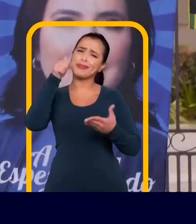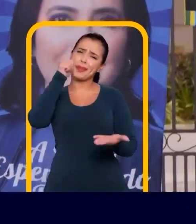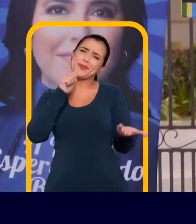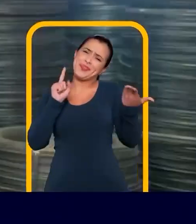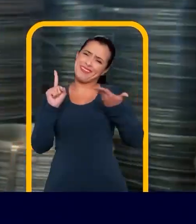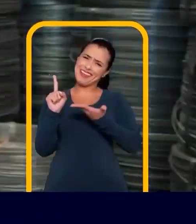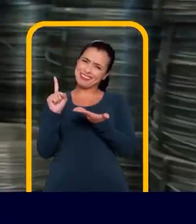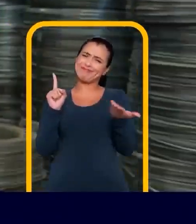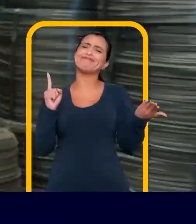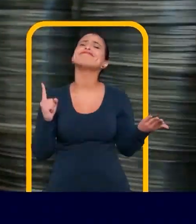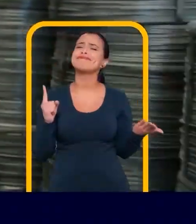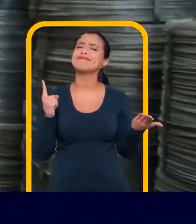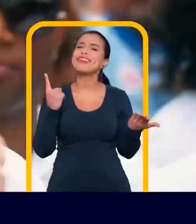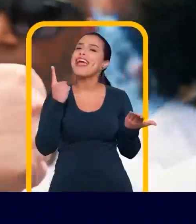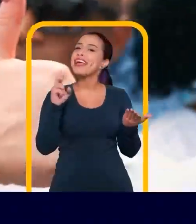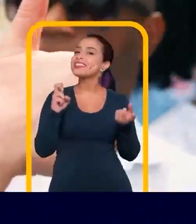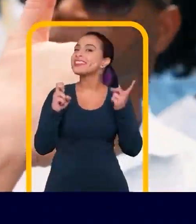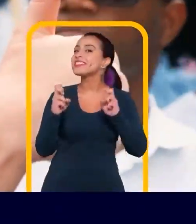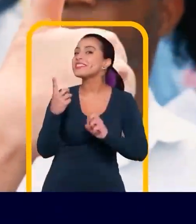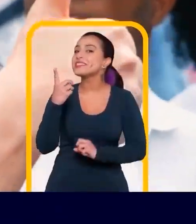15.